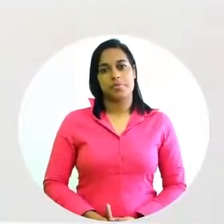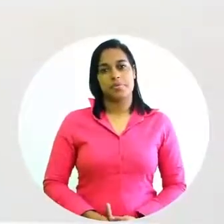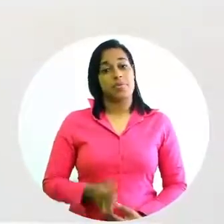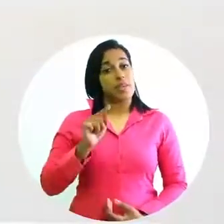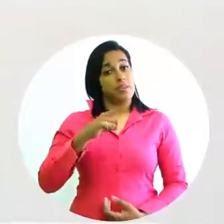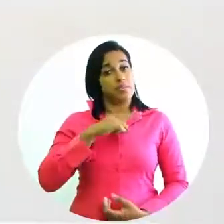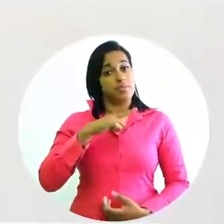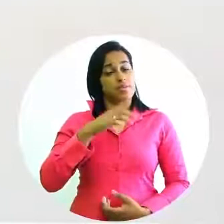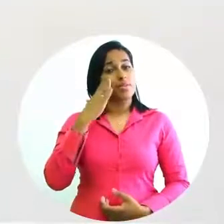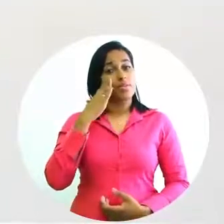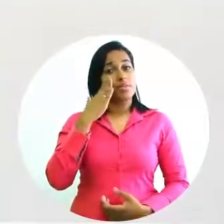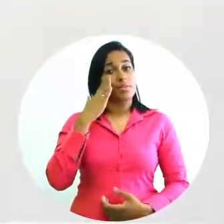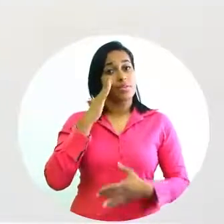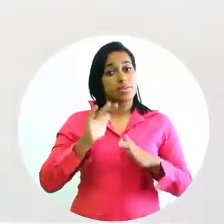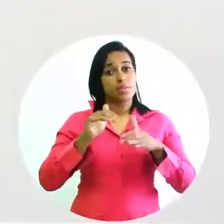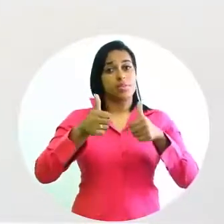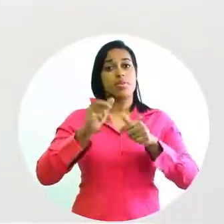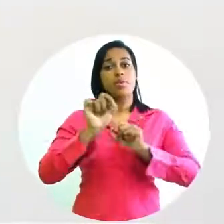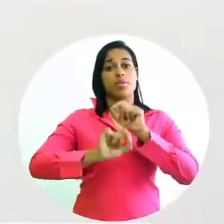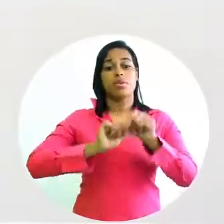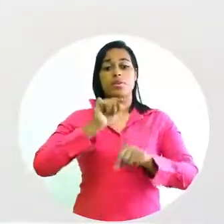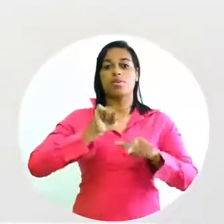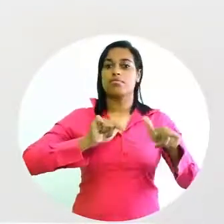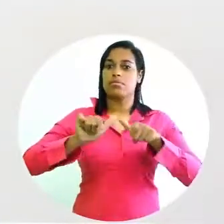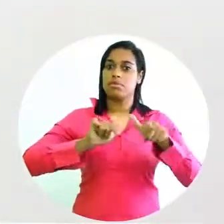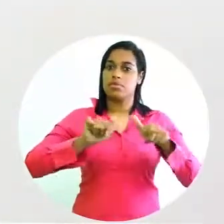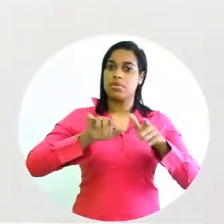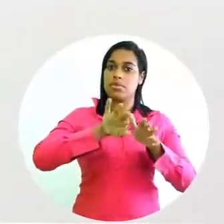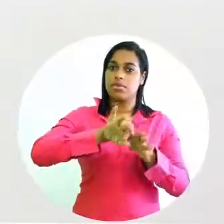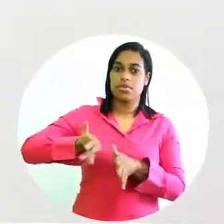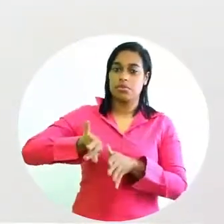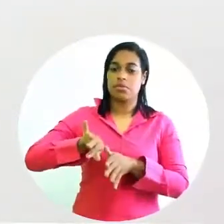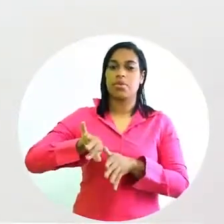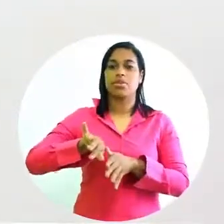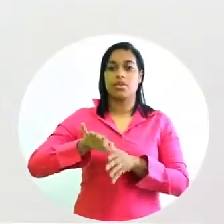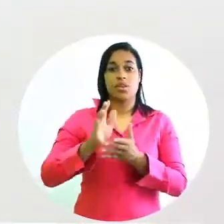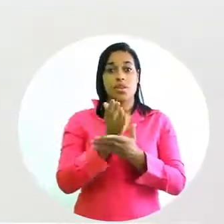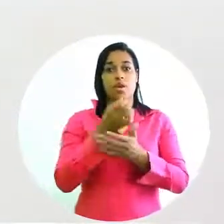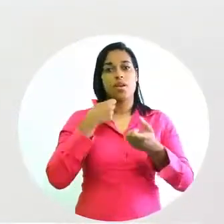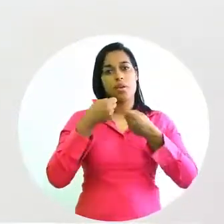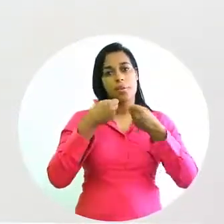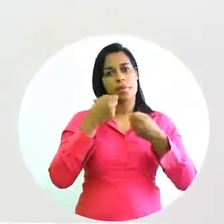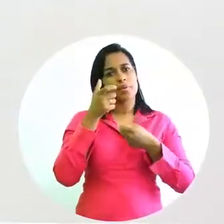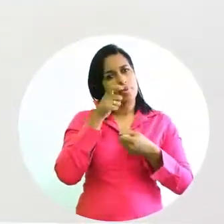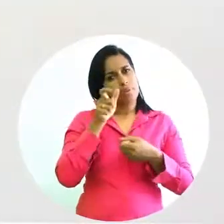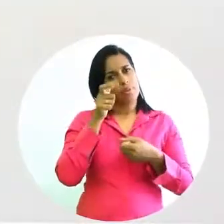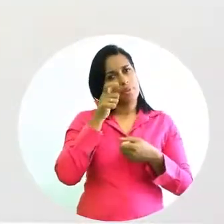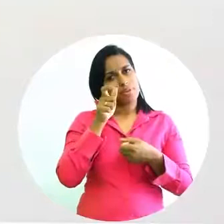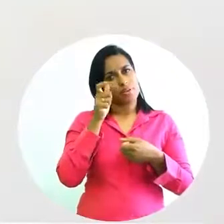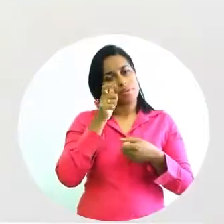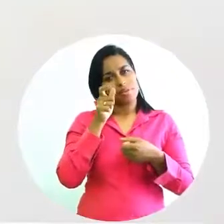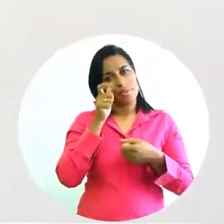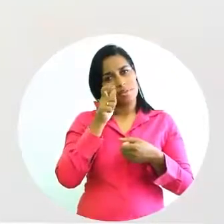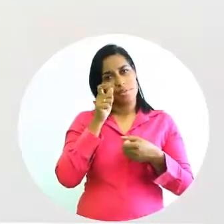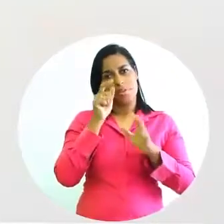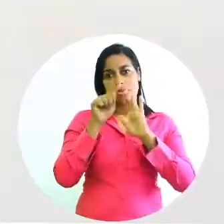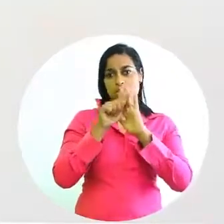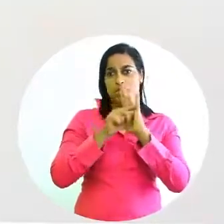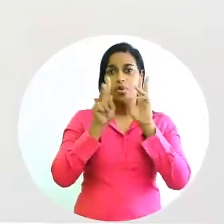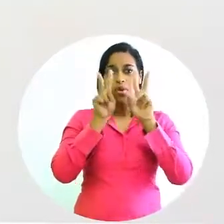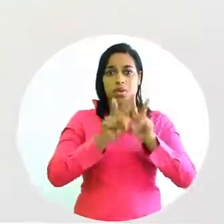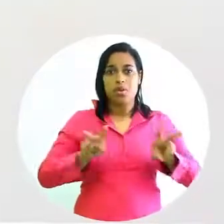Para que você tenha uma noção dessas ações, eu separei uma reportagem muito interessante do programa